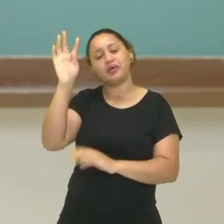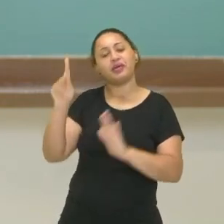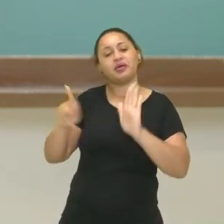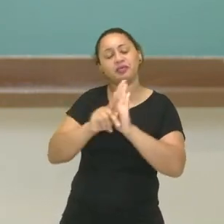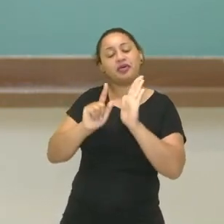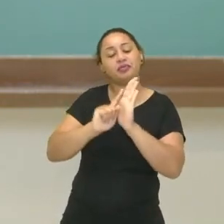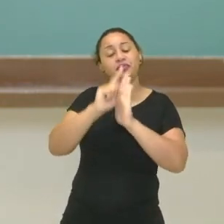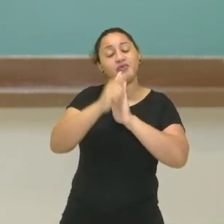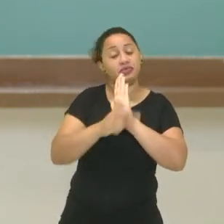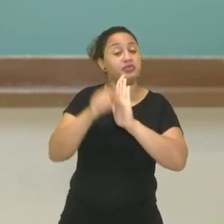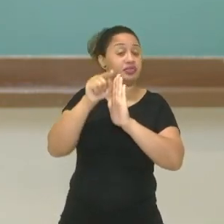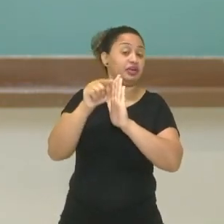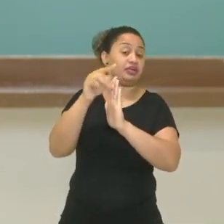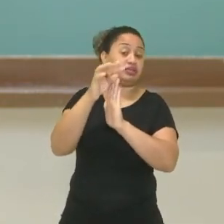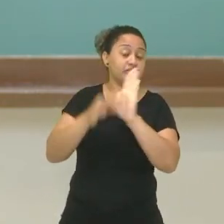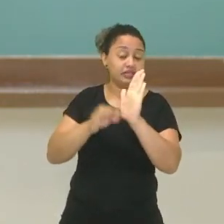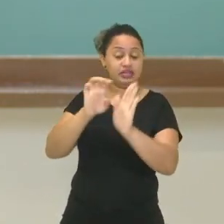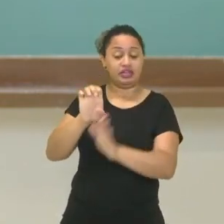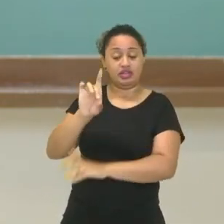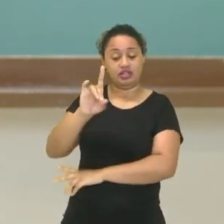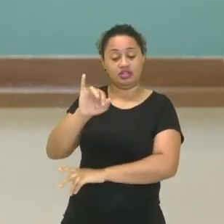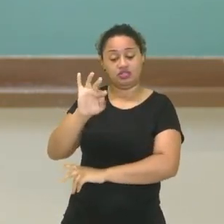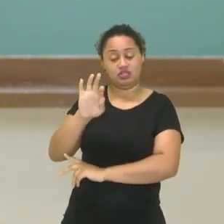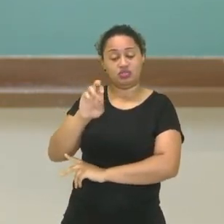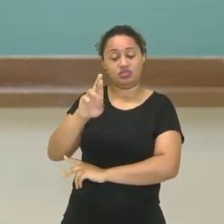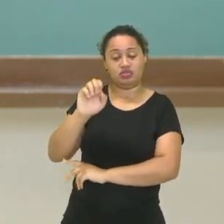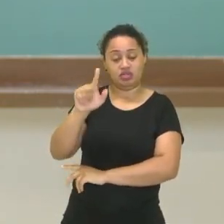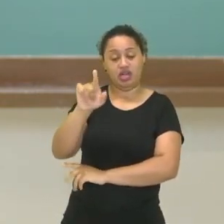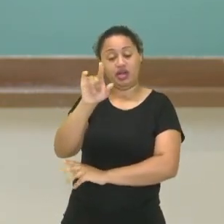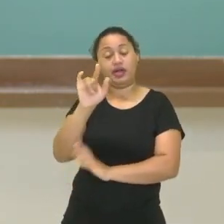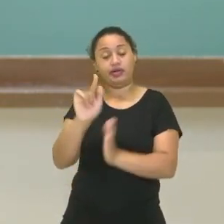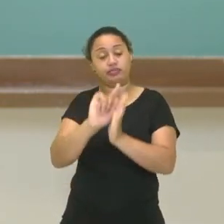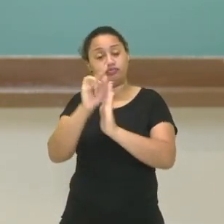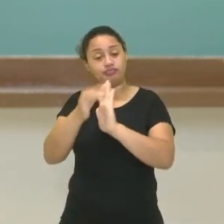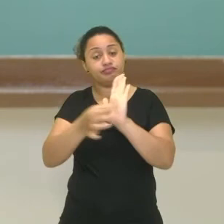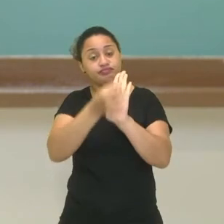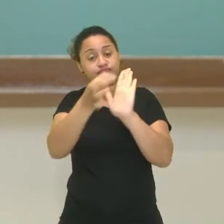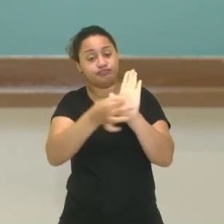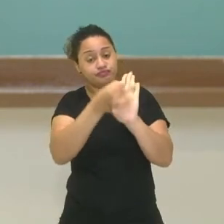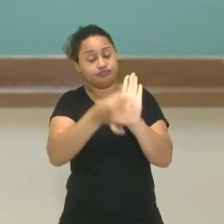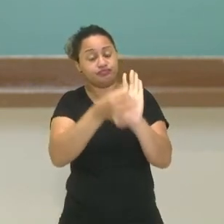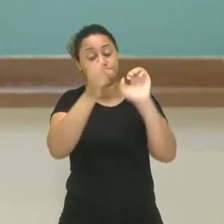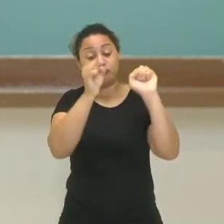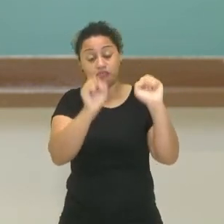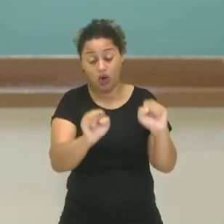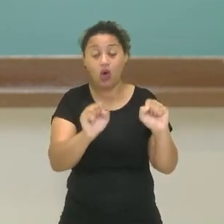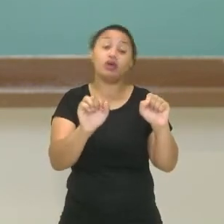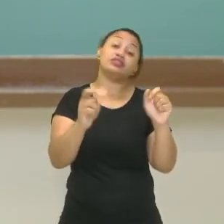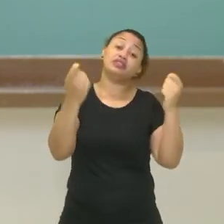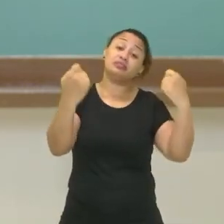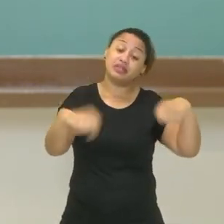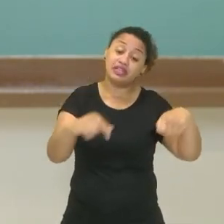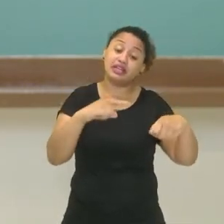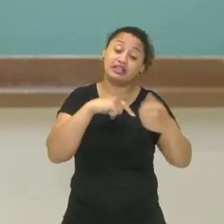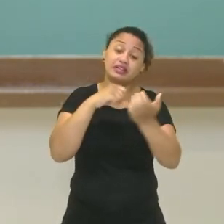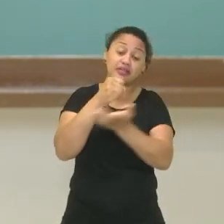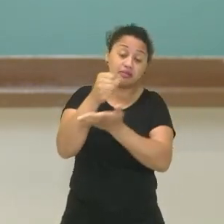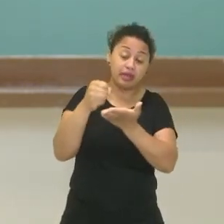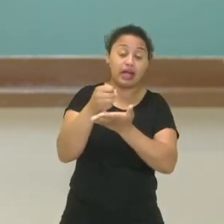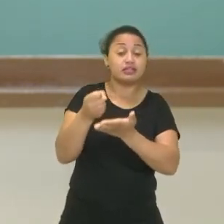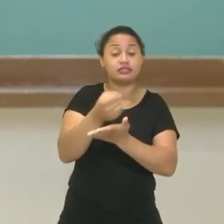gênero editorial. Então, um texto argumentativo que pode estar e deve estar fundamentado por